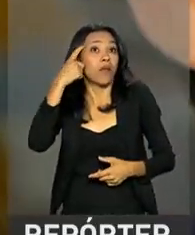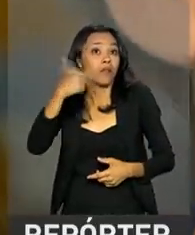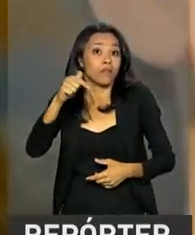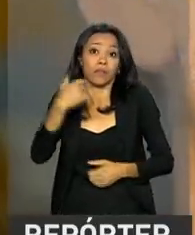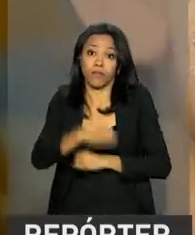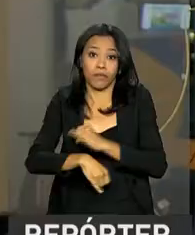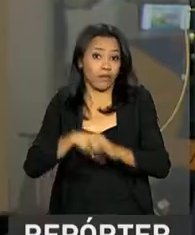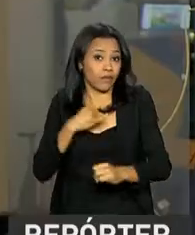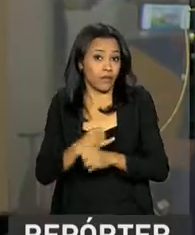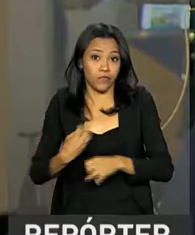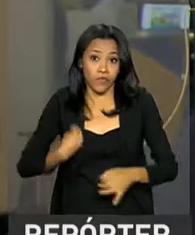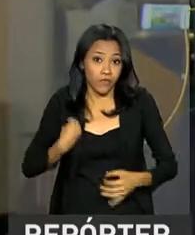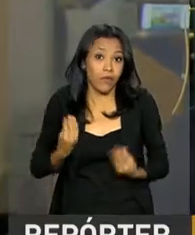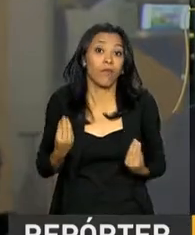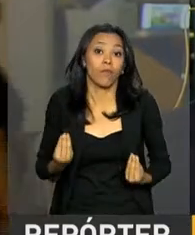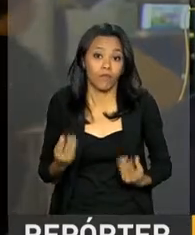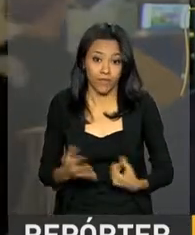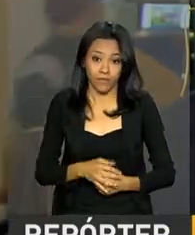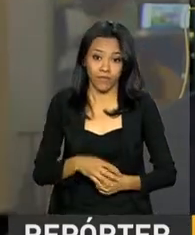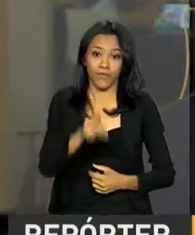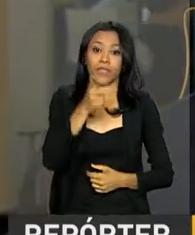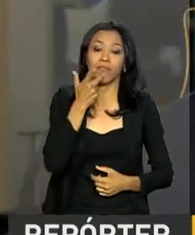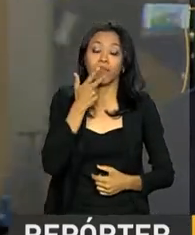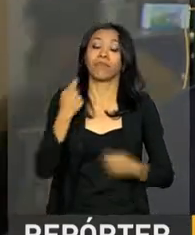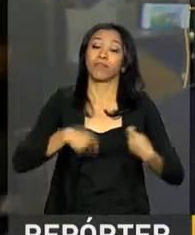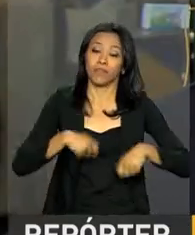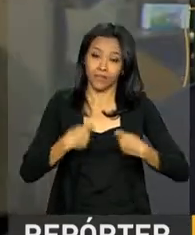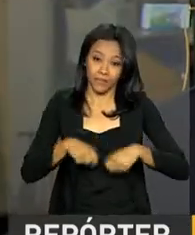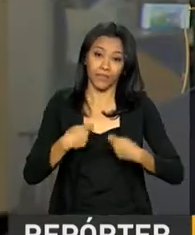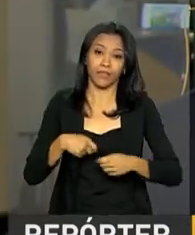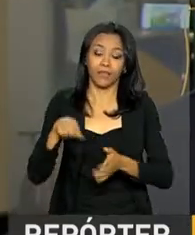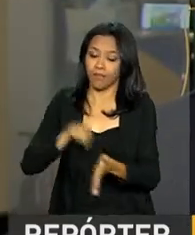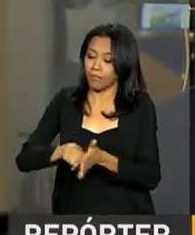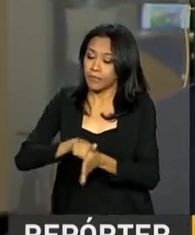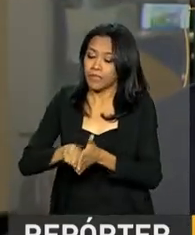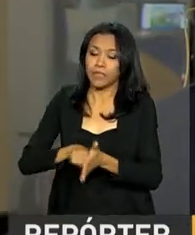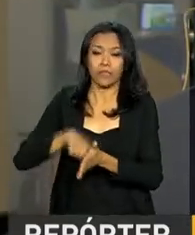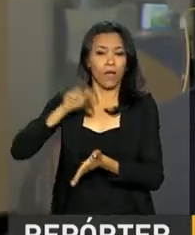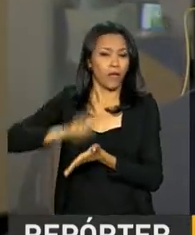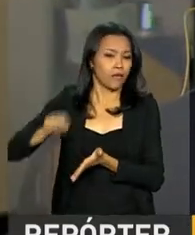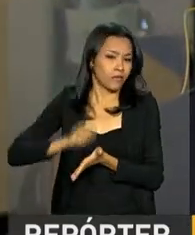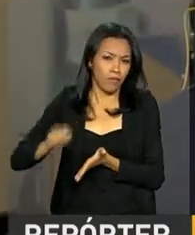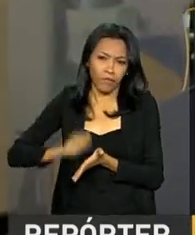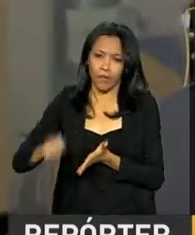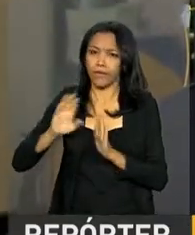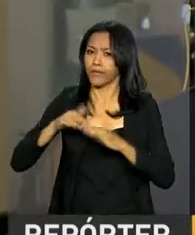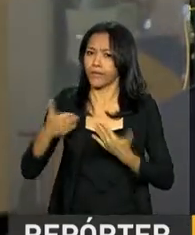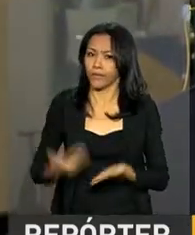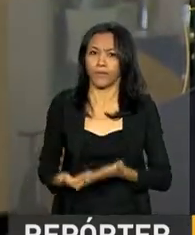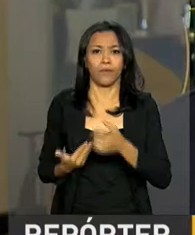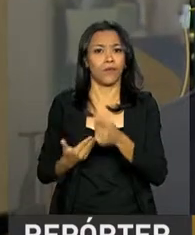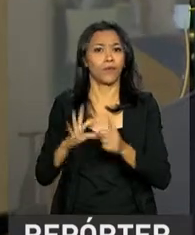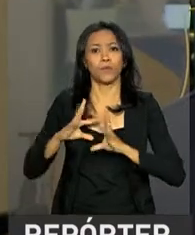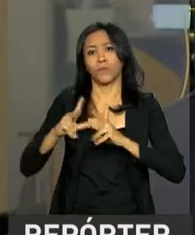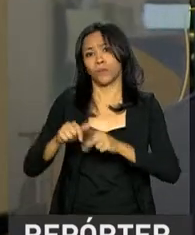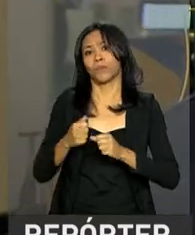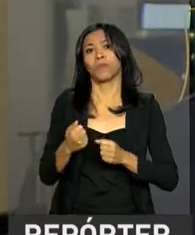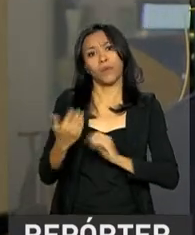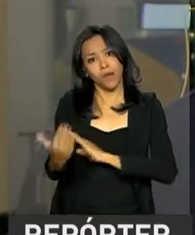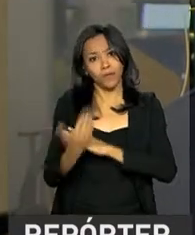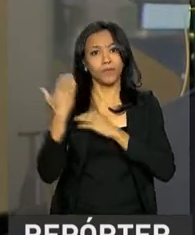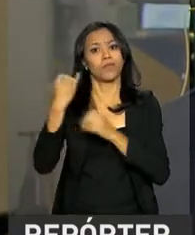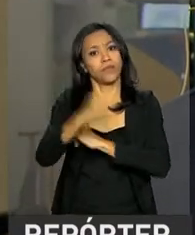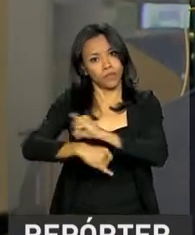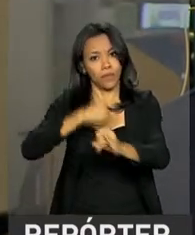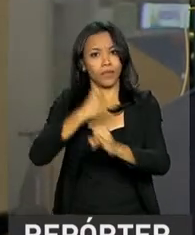sem internet. Não dá, a gente precisa. Os meninos precisam fazer trabalhos com pesquisas, né? A gente busca tudo na internet, né? A